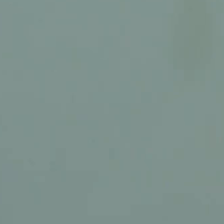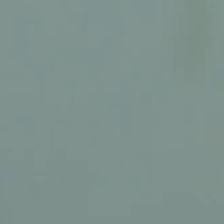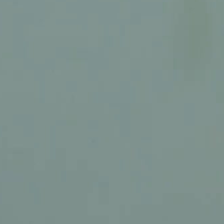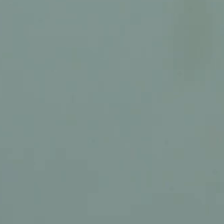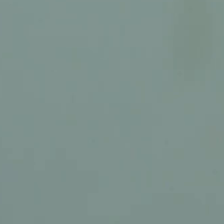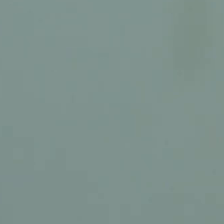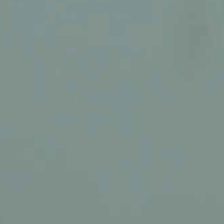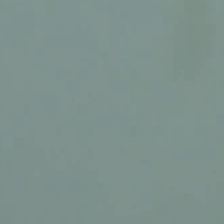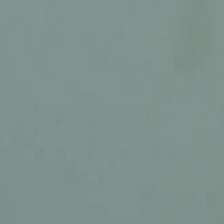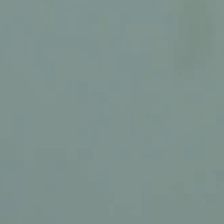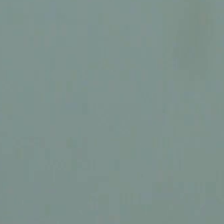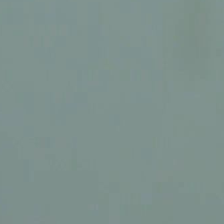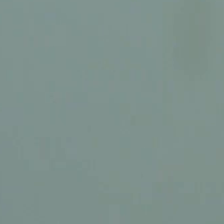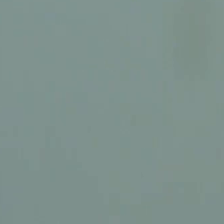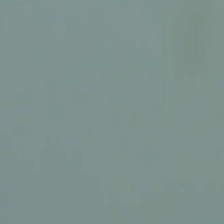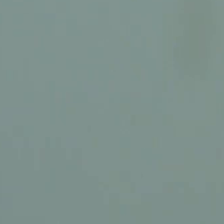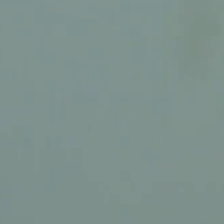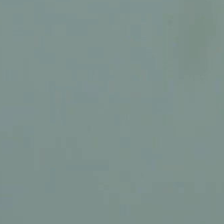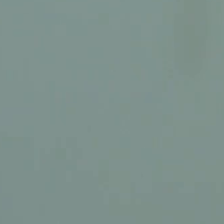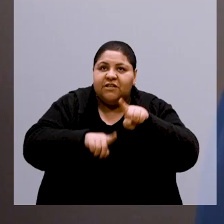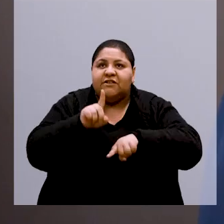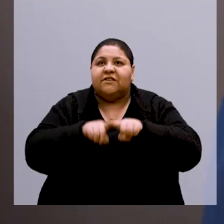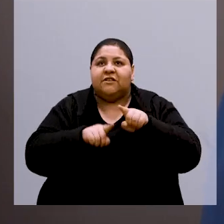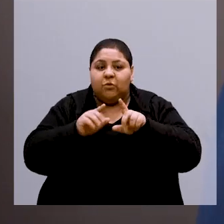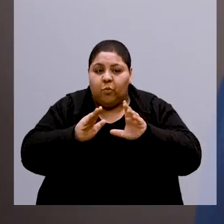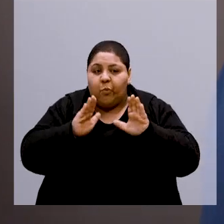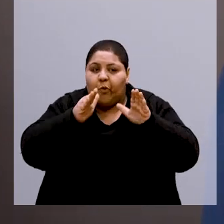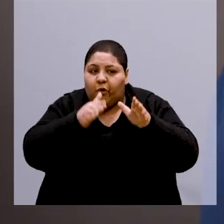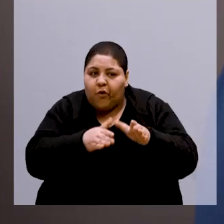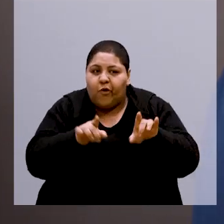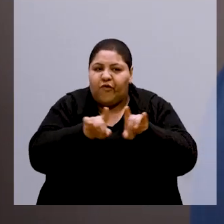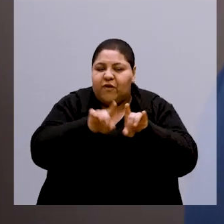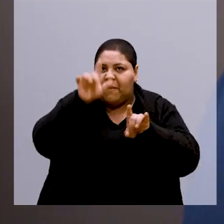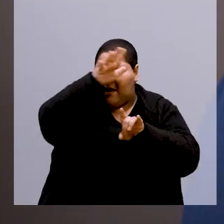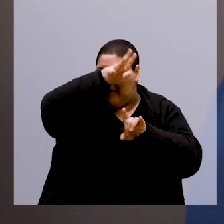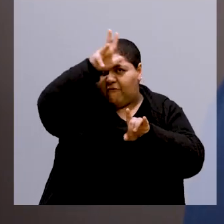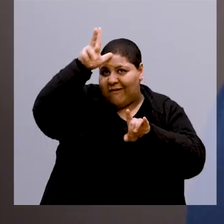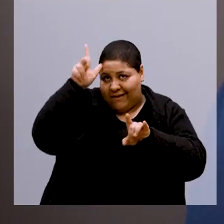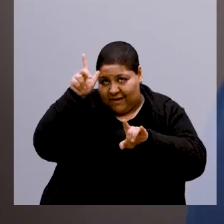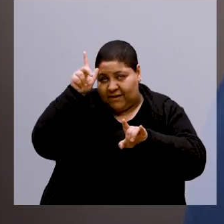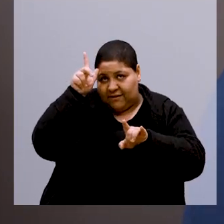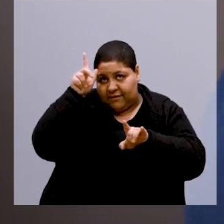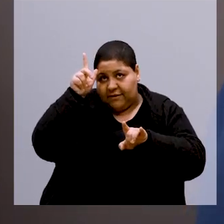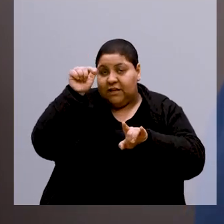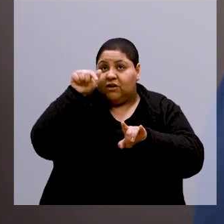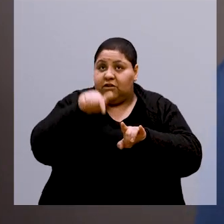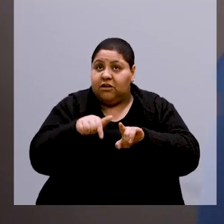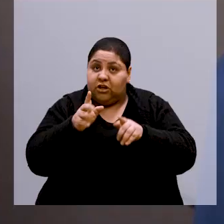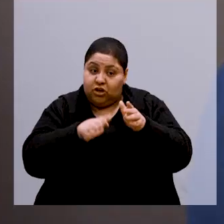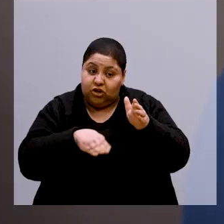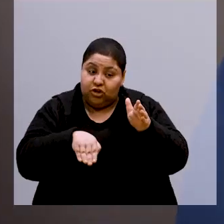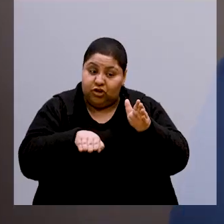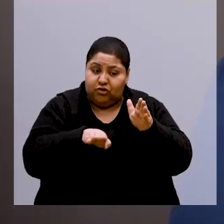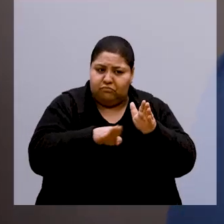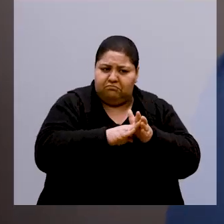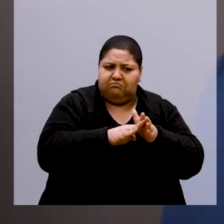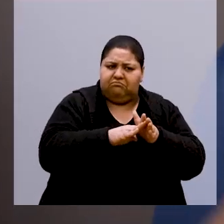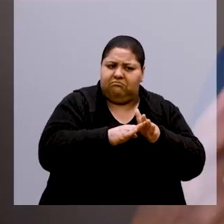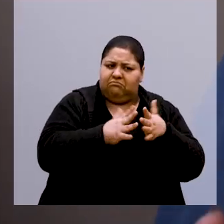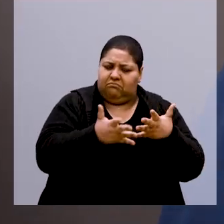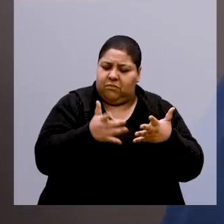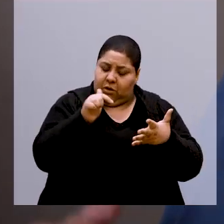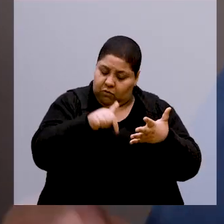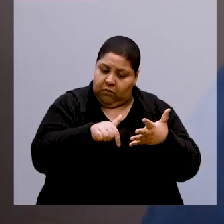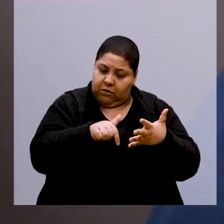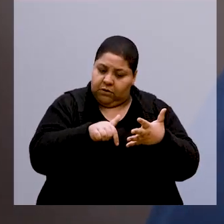que se fala mundialmente, mas que a gente queria atividades mais focadas também no município. E aí, quando a gente chegou para essa situação,